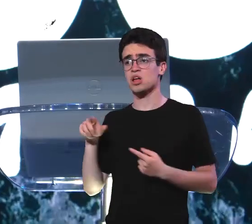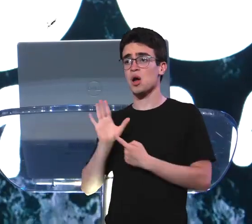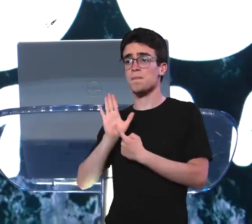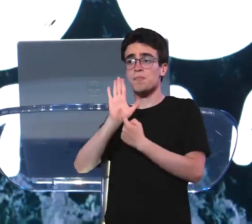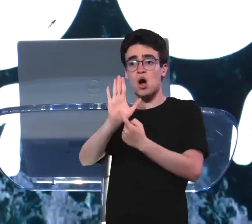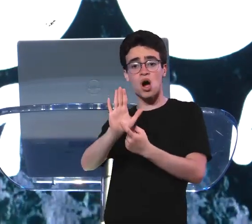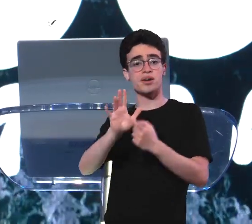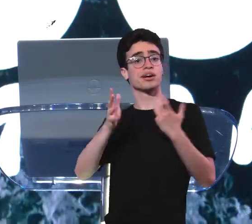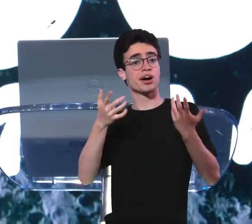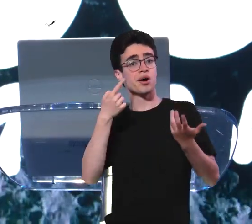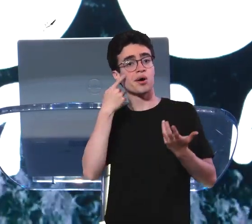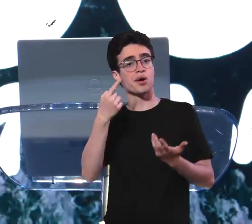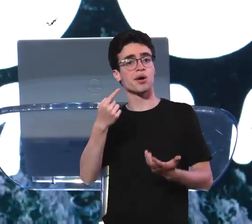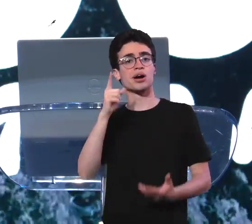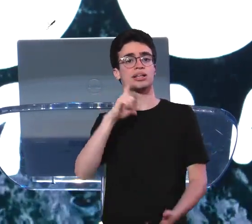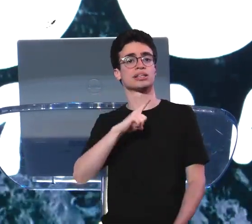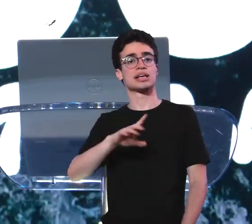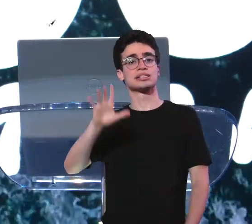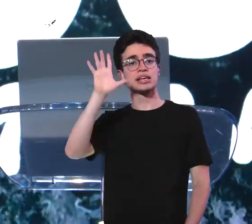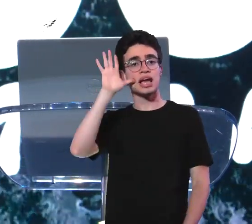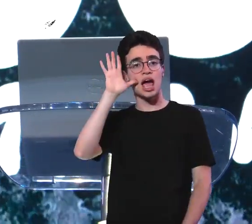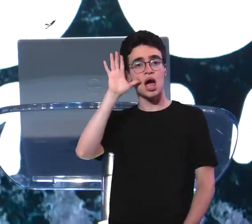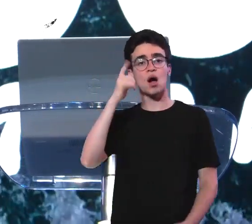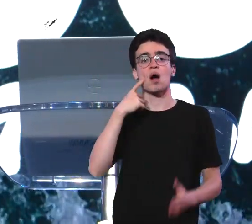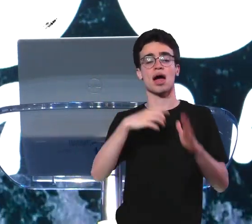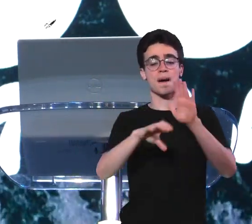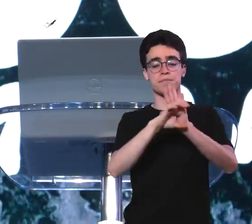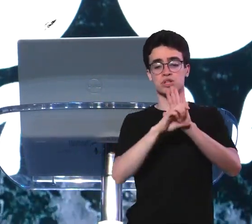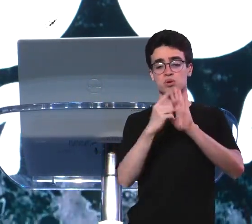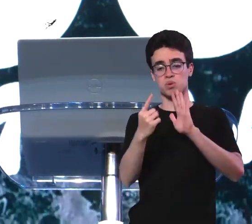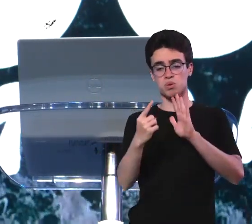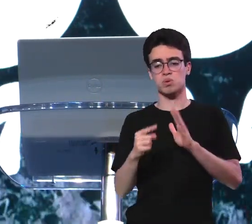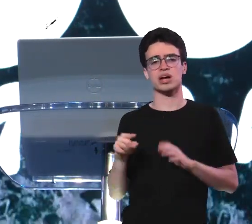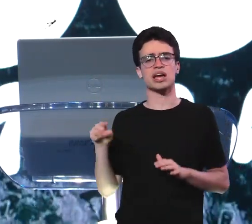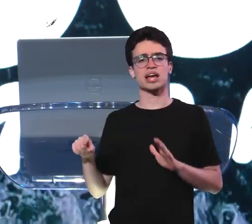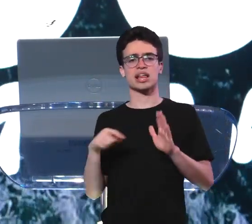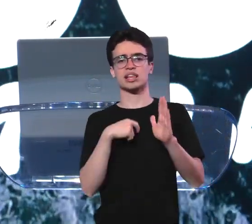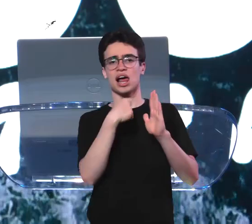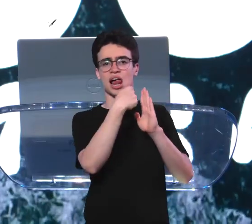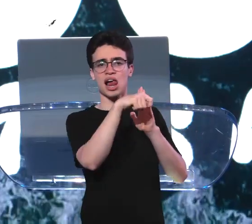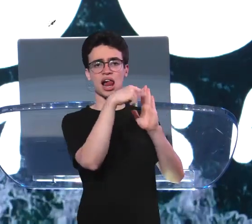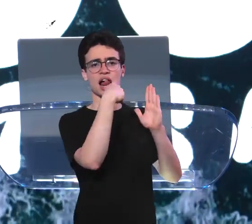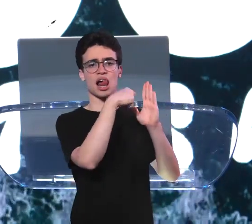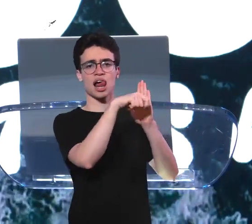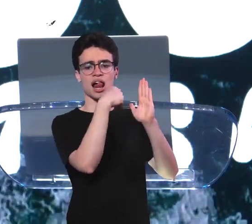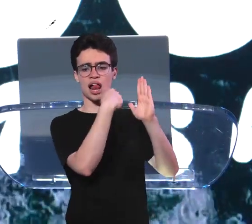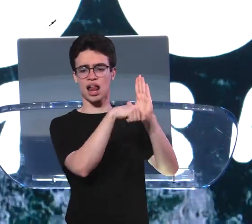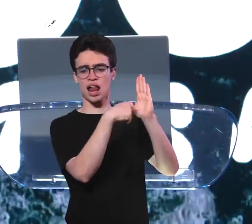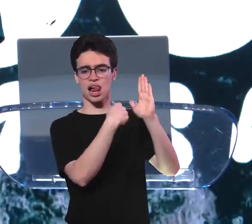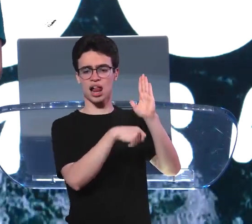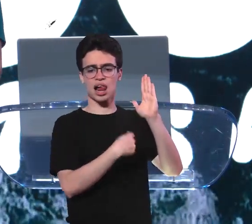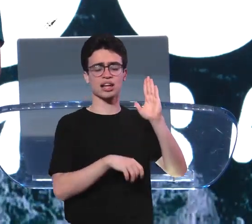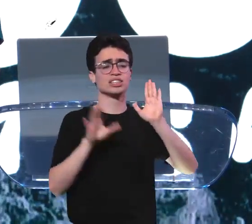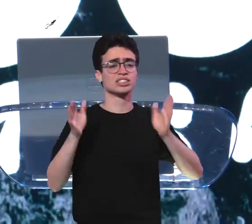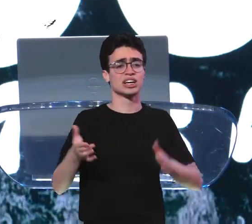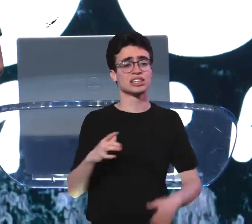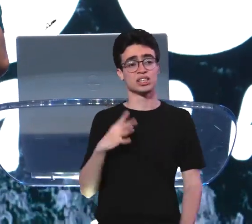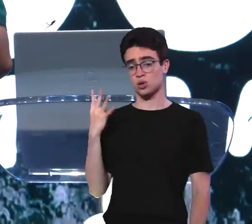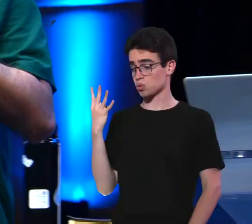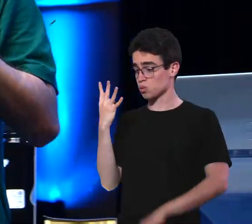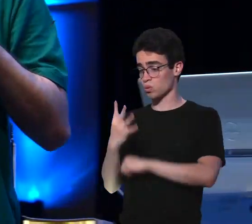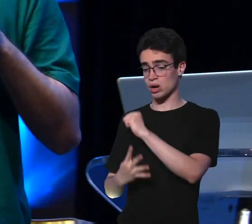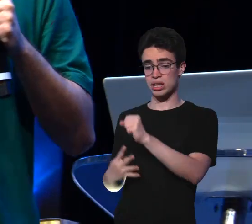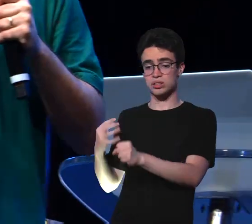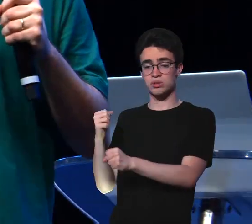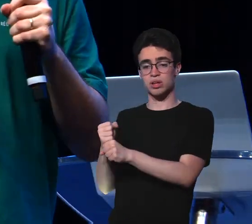verdade, Ezequiel, no capítulo 1, quando Ezequiel escreve ali, começa a escrever, já fazia 4 anos que ele